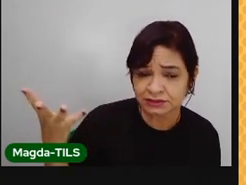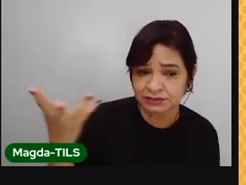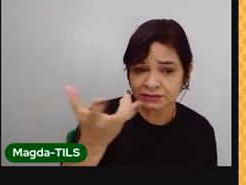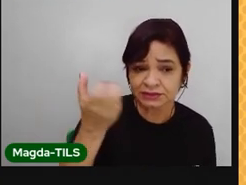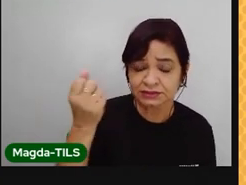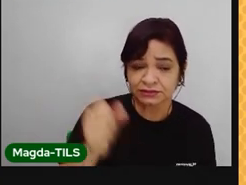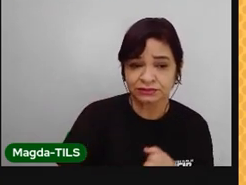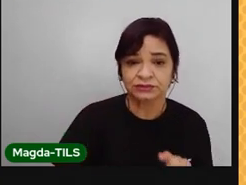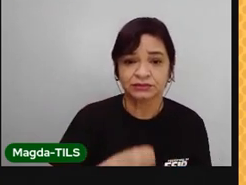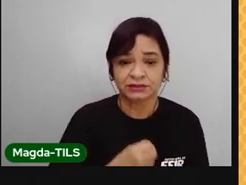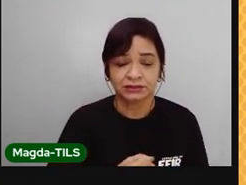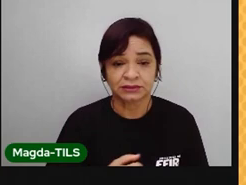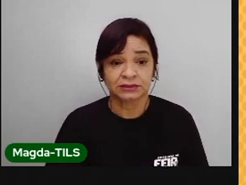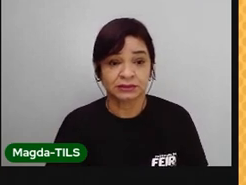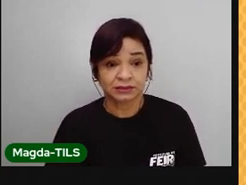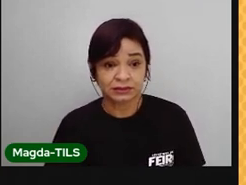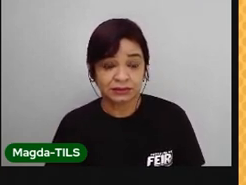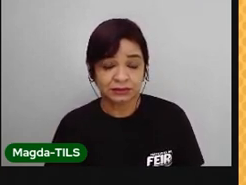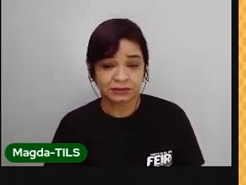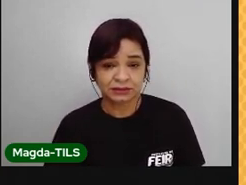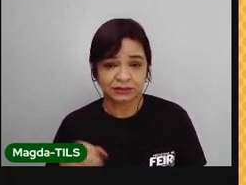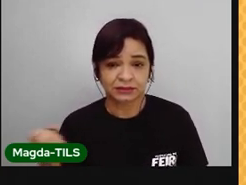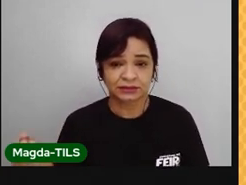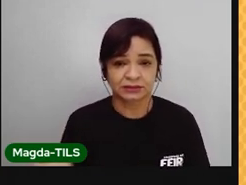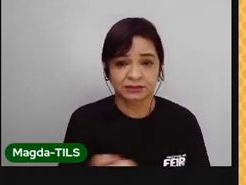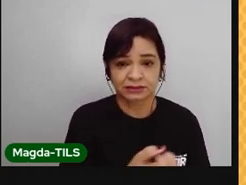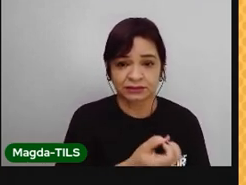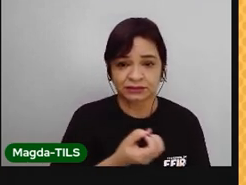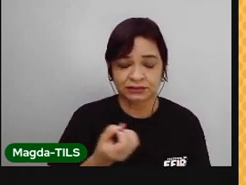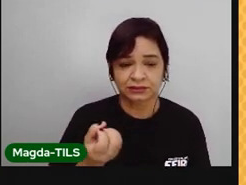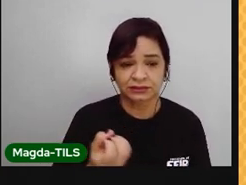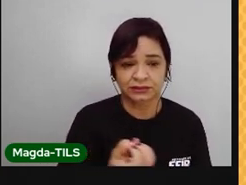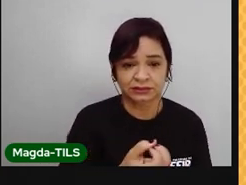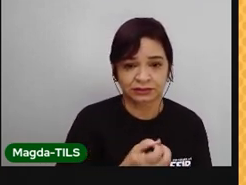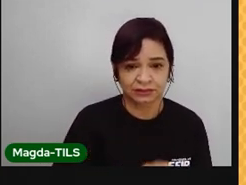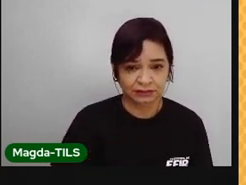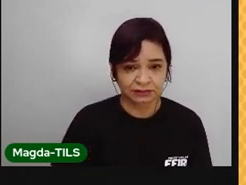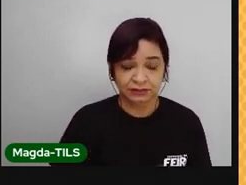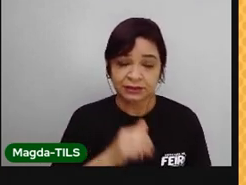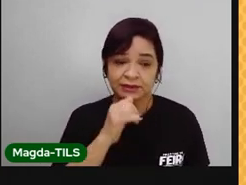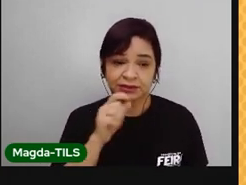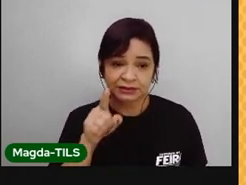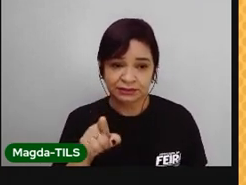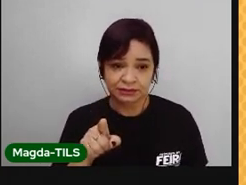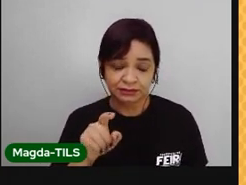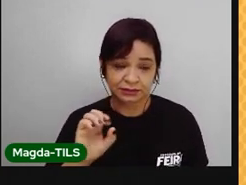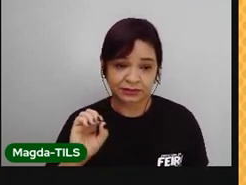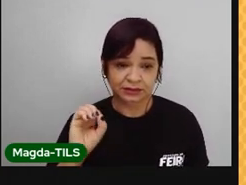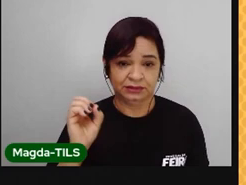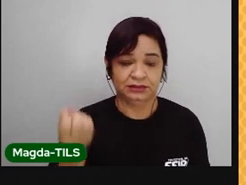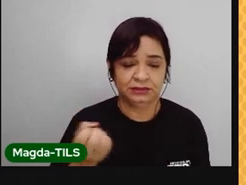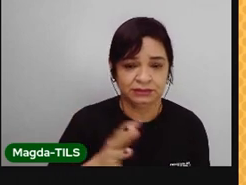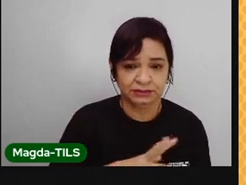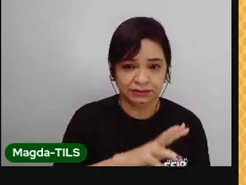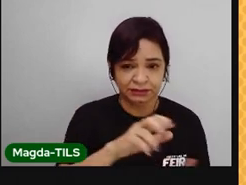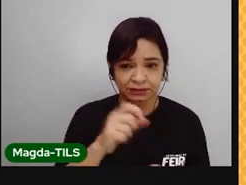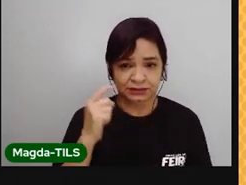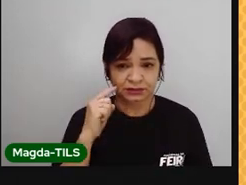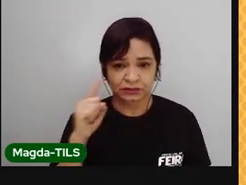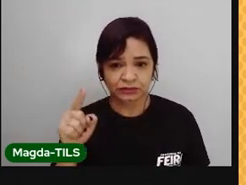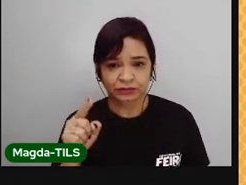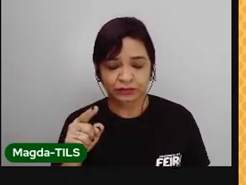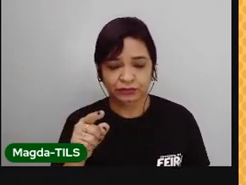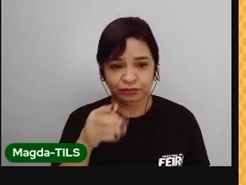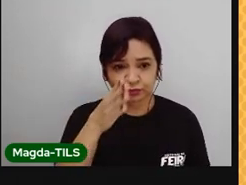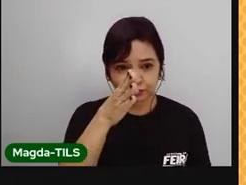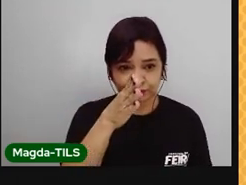da translação? Vamos ver. Quando falamos sobre a rotação da Terra, mostramos o eixo